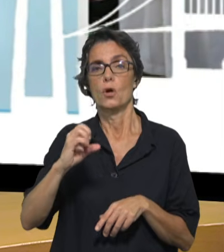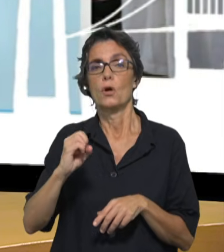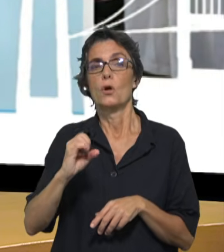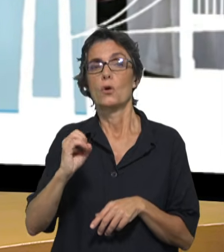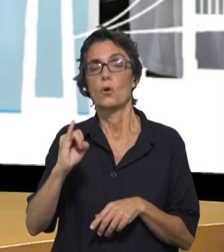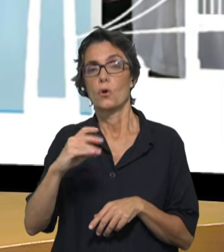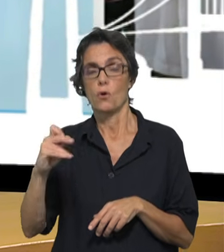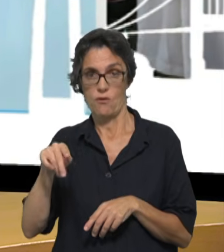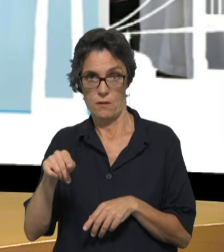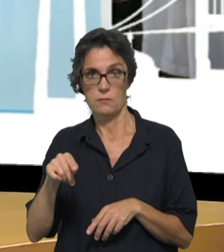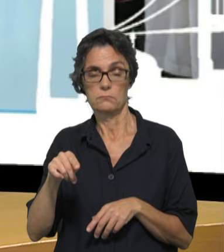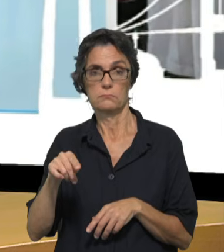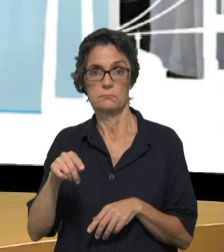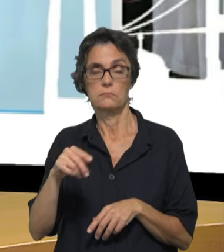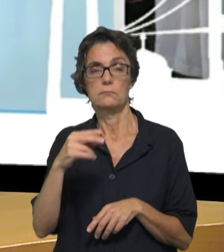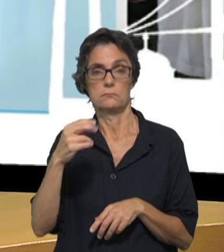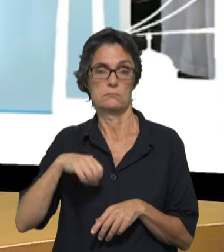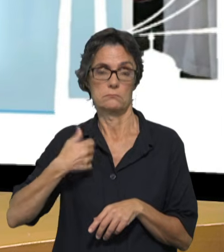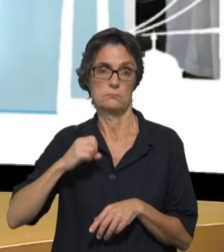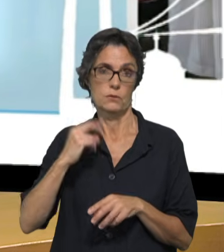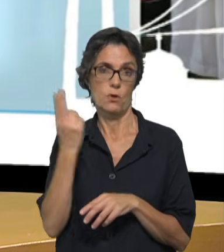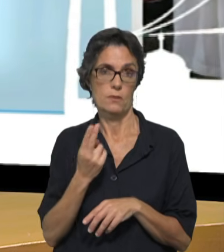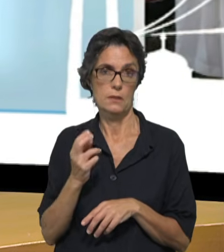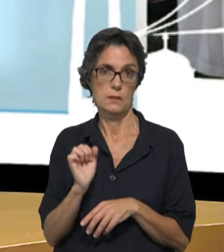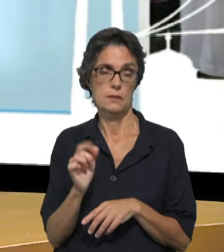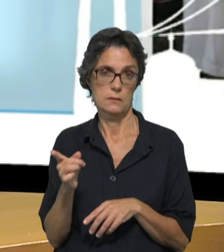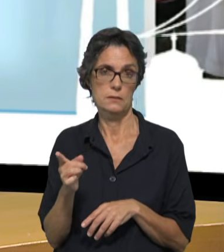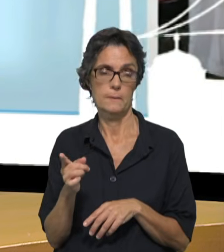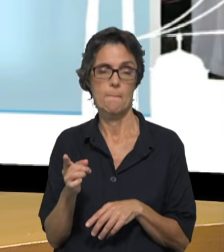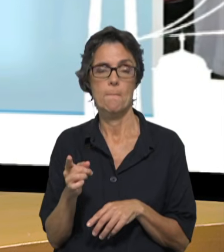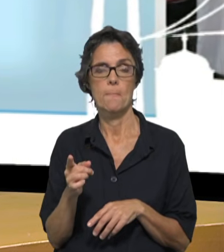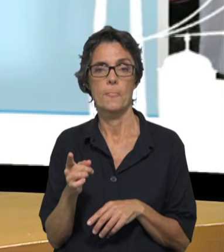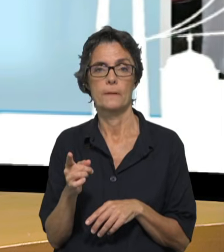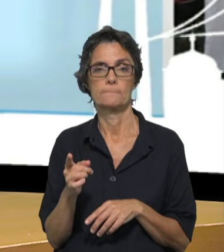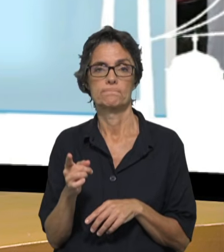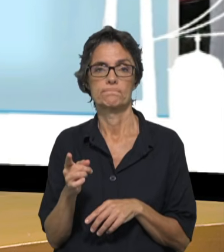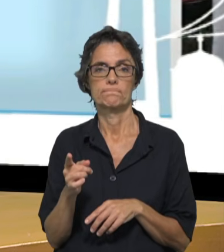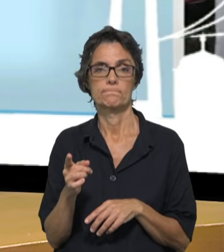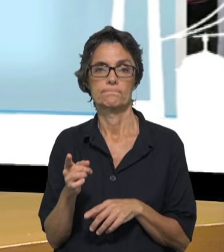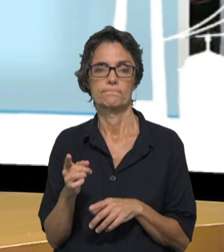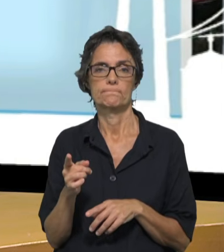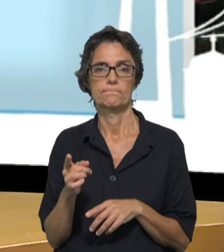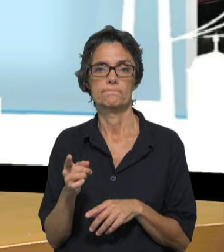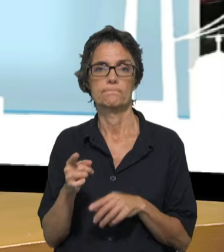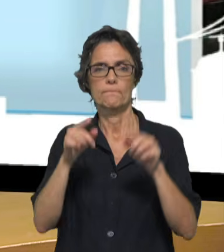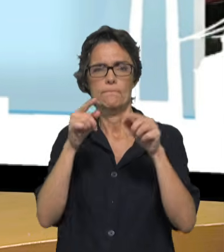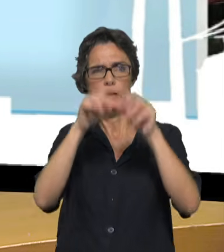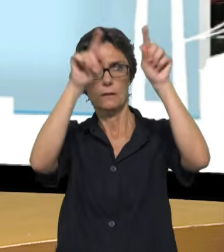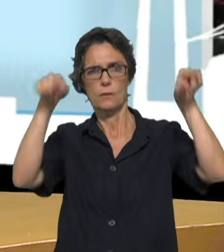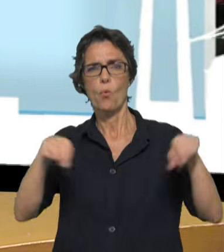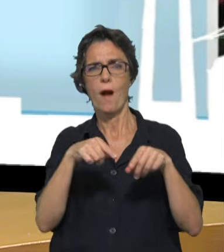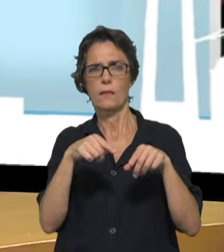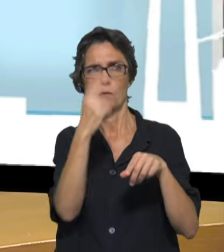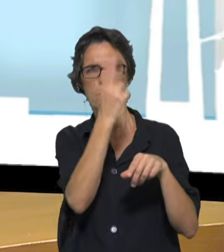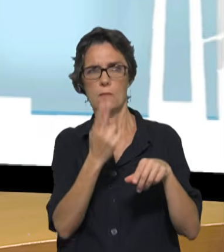pintor espanhol de Saragoça. Porquê é que pintaram? Porquê é que foi?